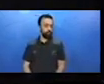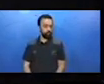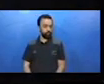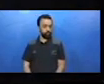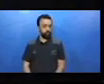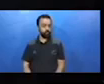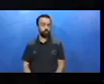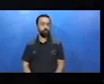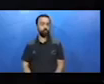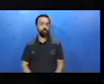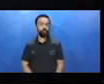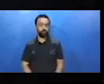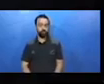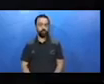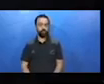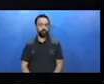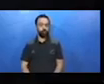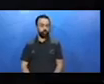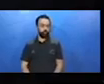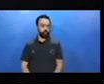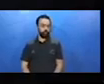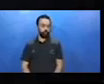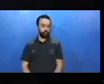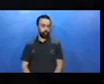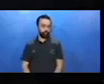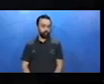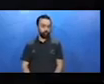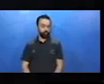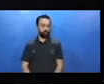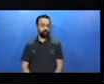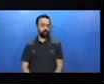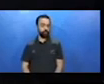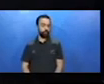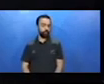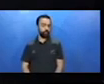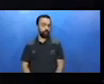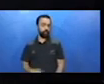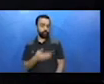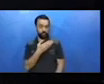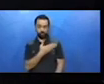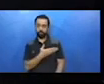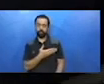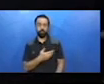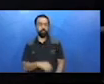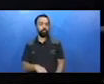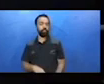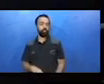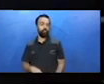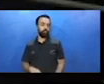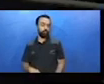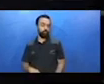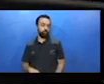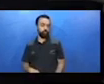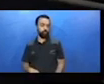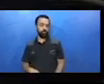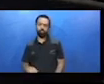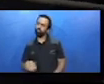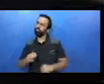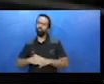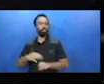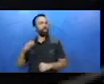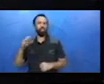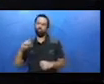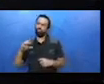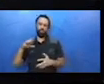3 recordes mundiais em diversas provas, em diversas modalidades da natação. Aqui nós temos César Cielo, que é considerado também um dos